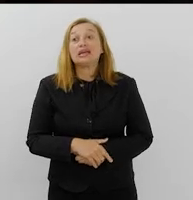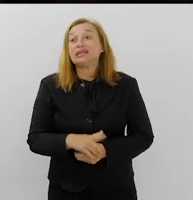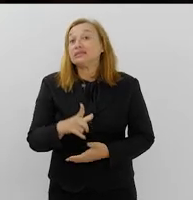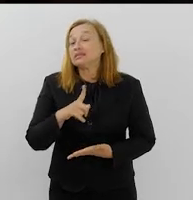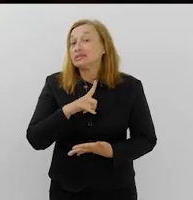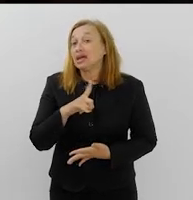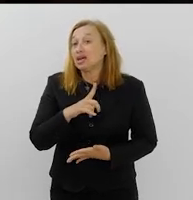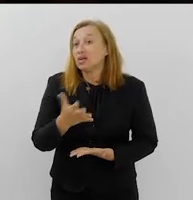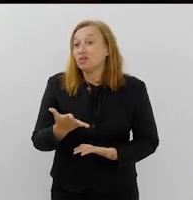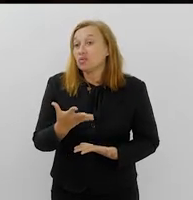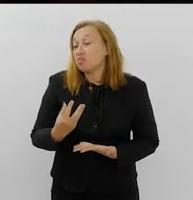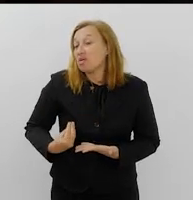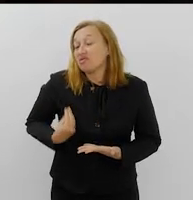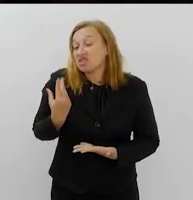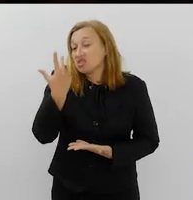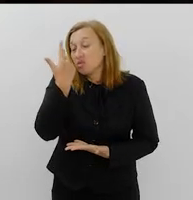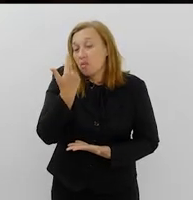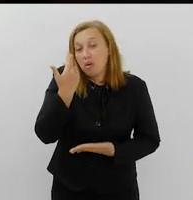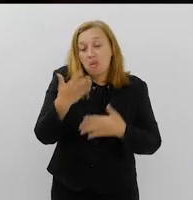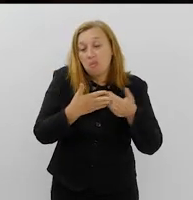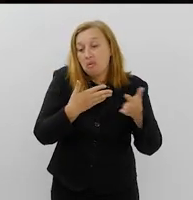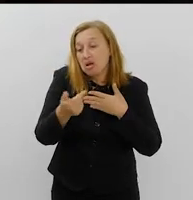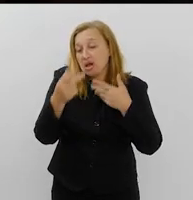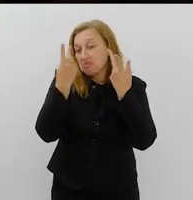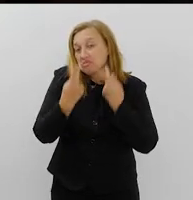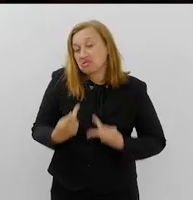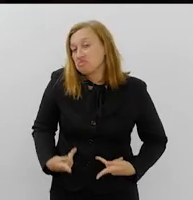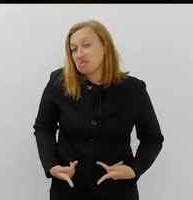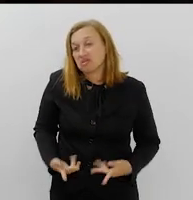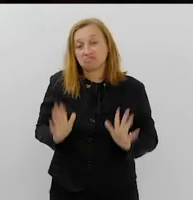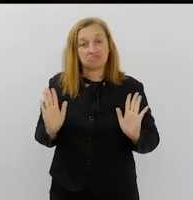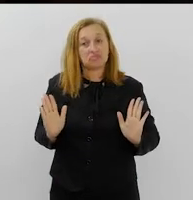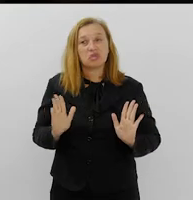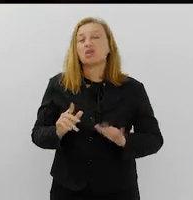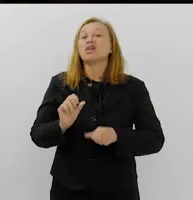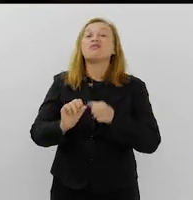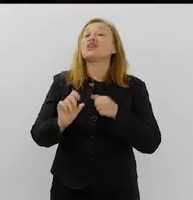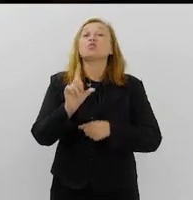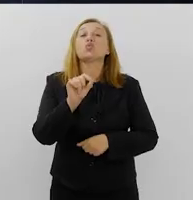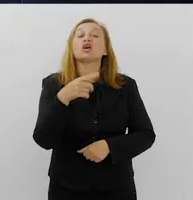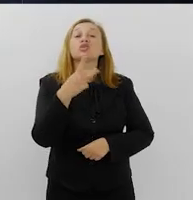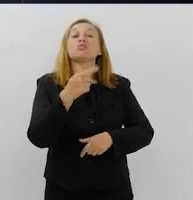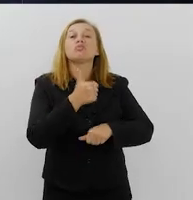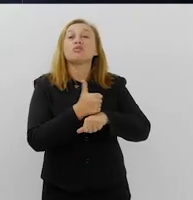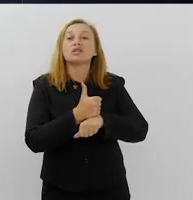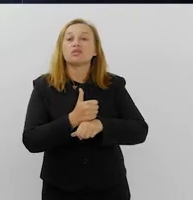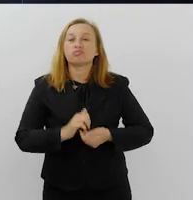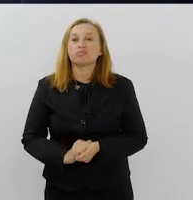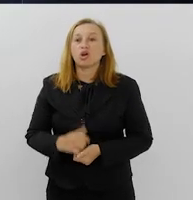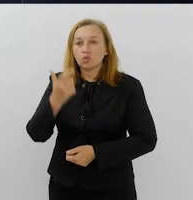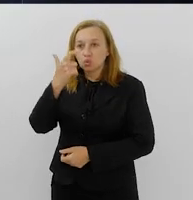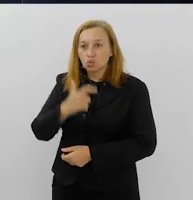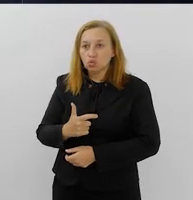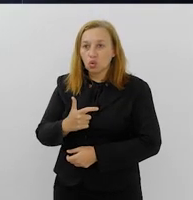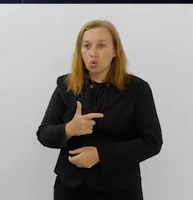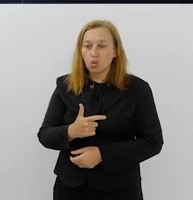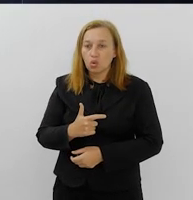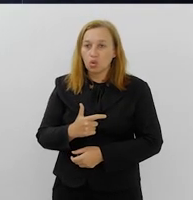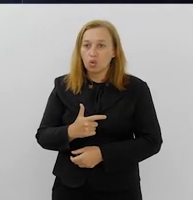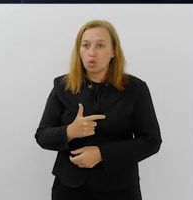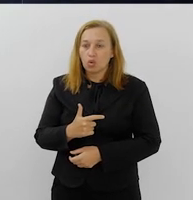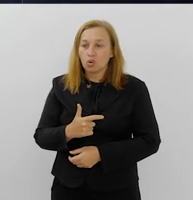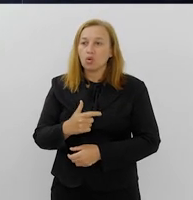profissional, tenho a vida como qualquer ser humano normal. E o que que você faz? Qual é a sua profissão? Eu